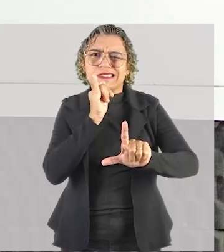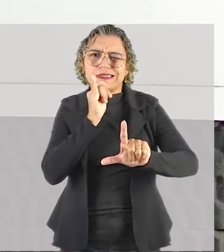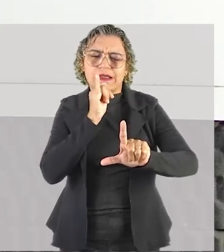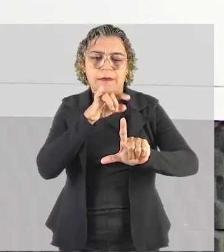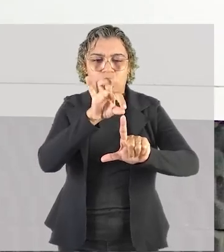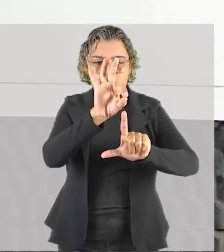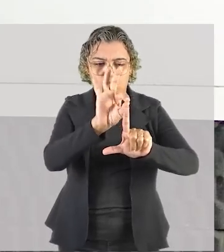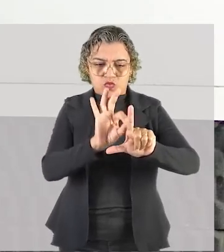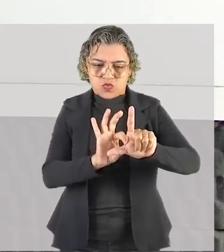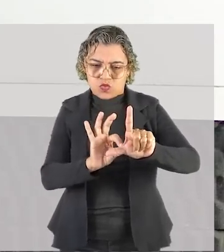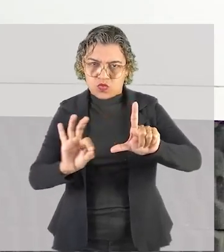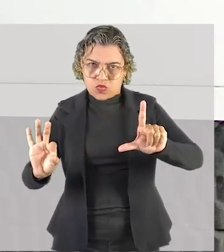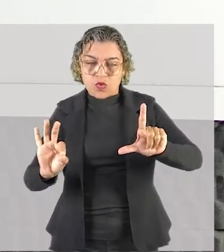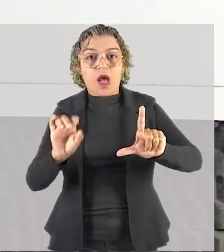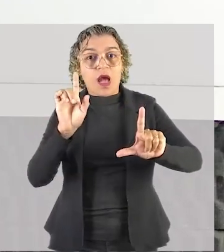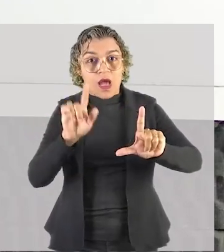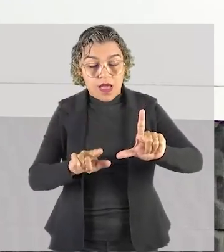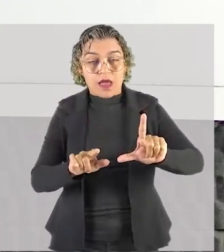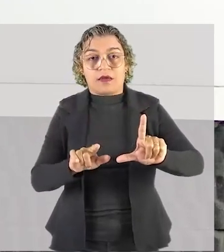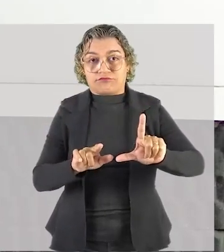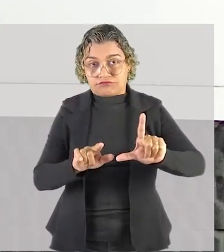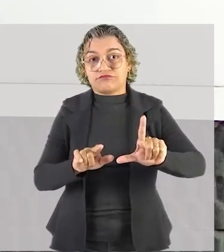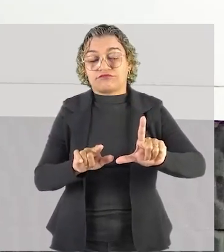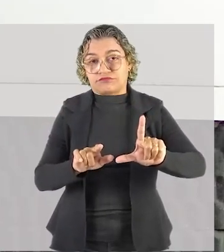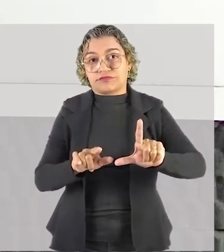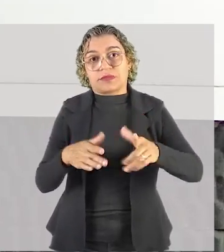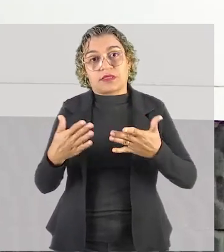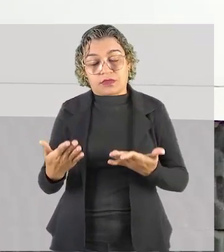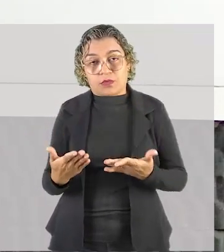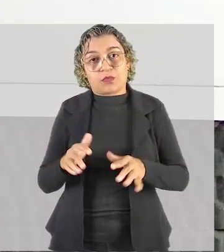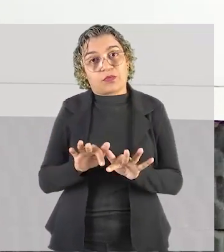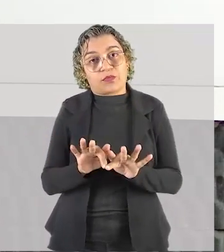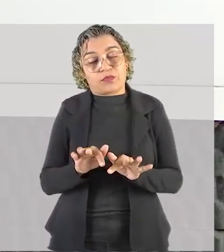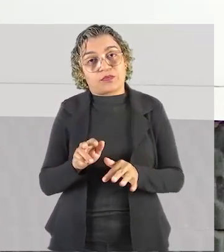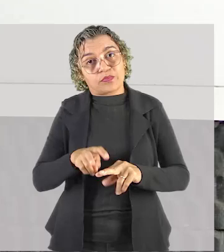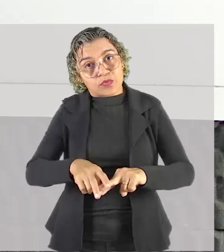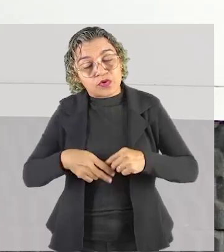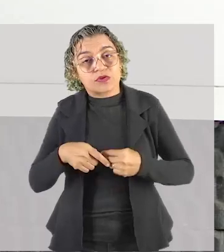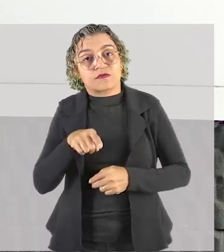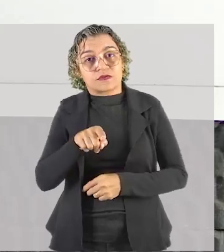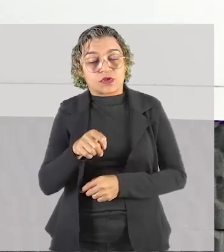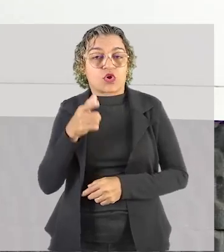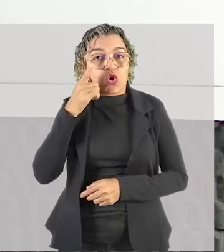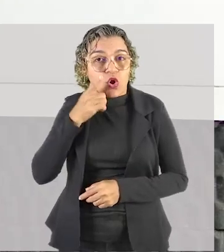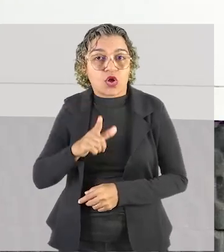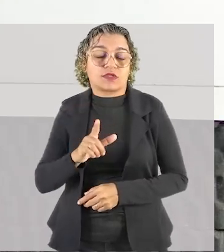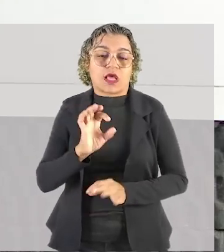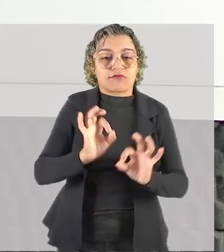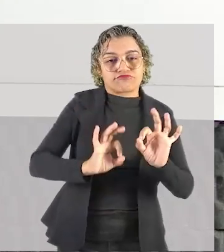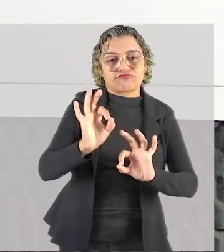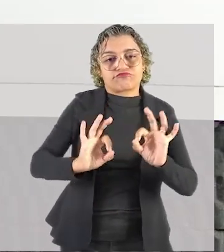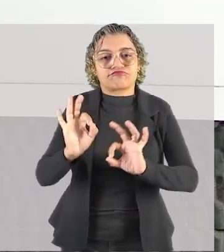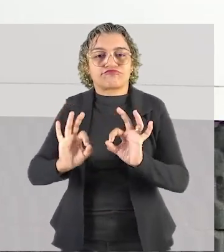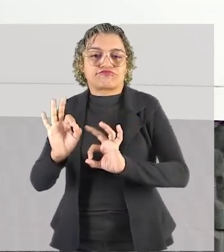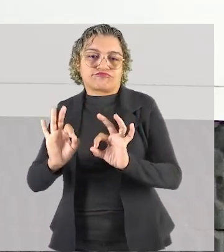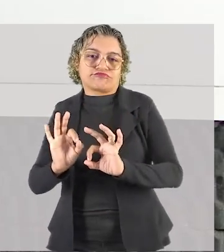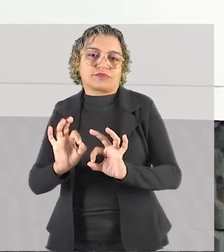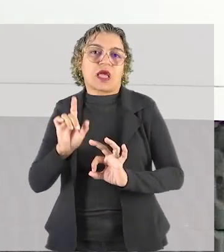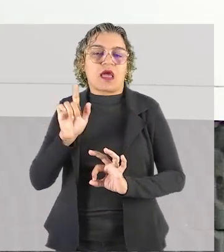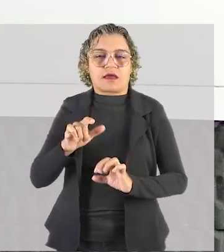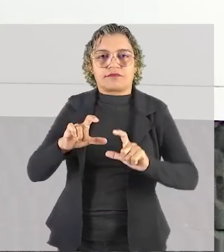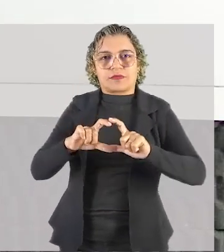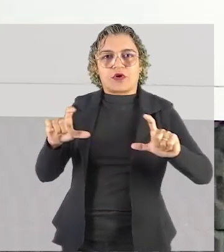A função afim ou função do primeiro grau, o gráfico é uma reta. Então, por isso que você consegue, né, estruturar dessa forma, porque esse